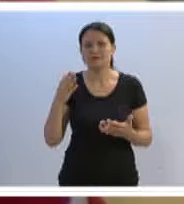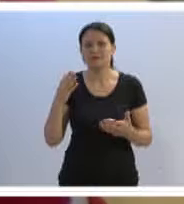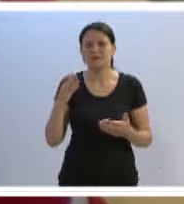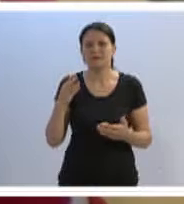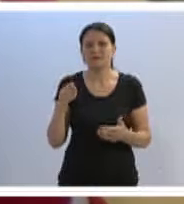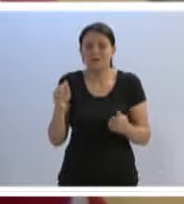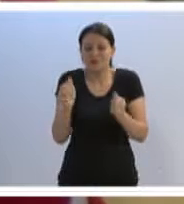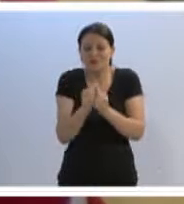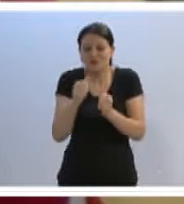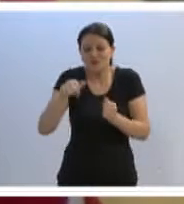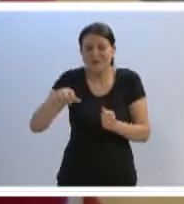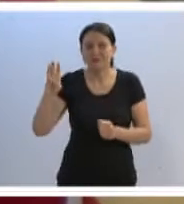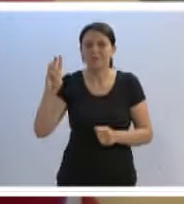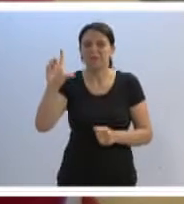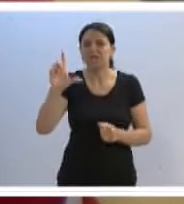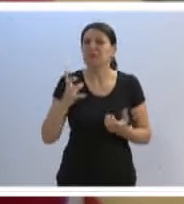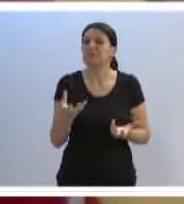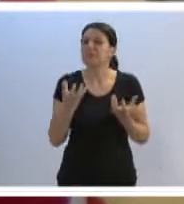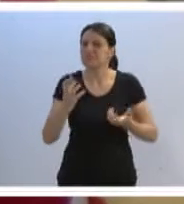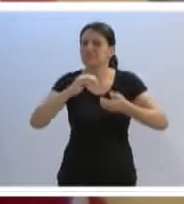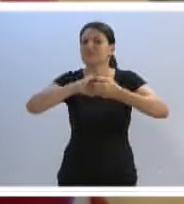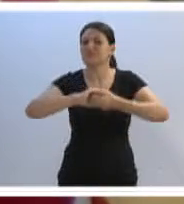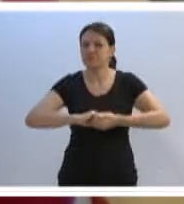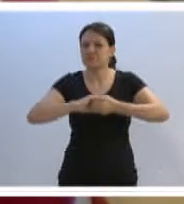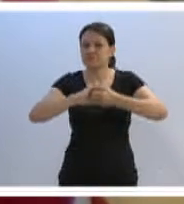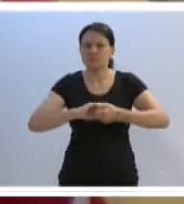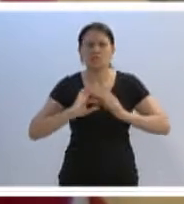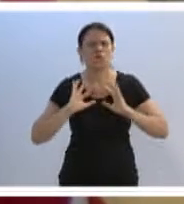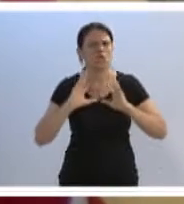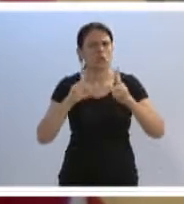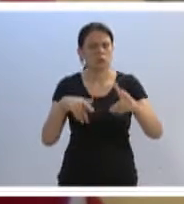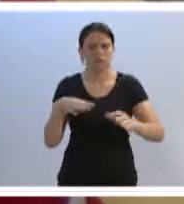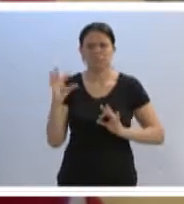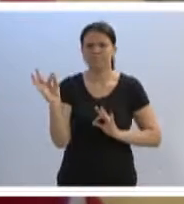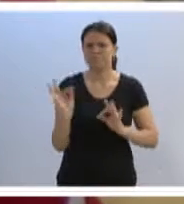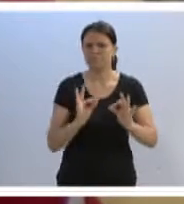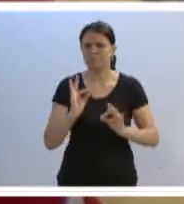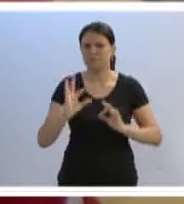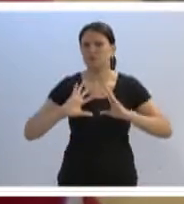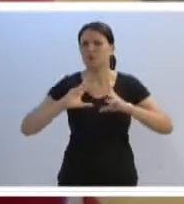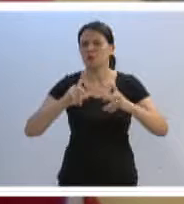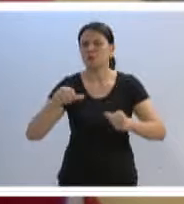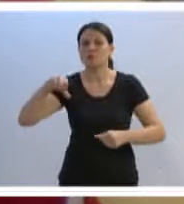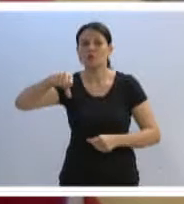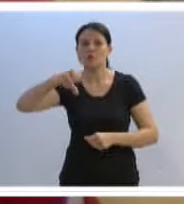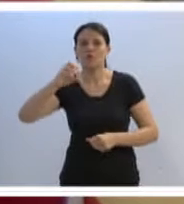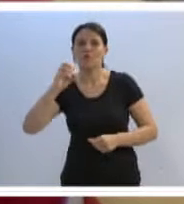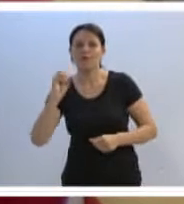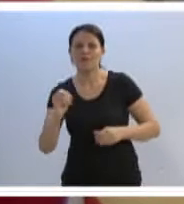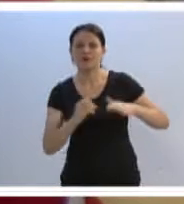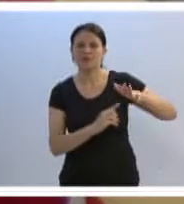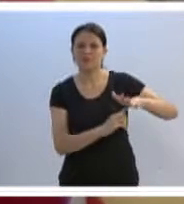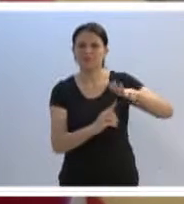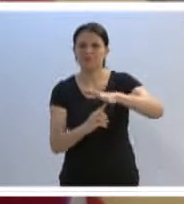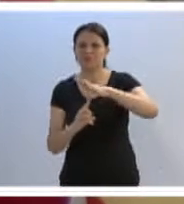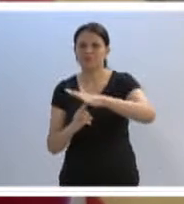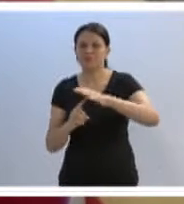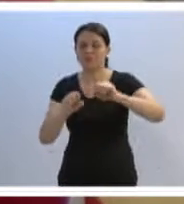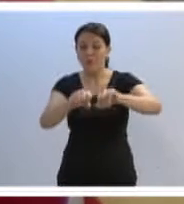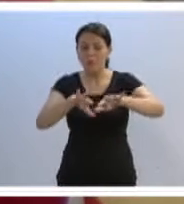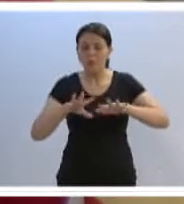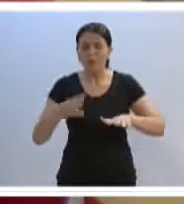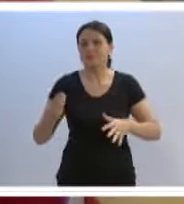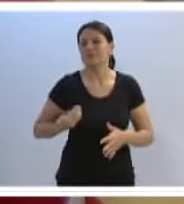coração dos blumenauenses. Quero parabenizar a toda a organização, a todos os 90 feirantes, a todo o público que esteve